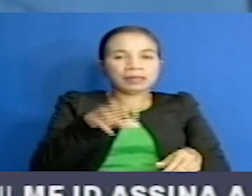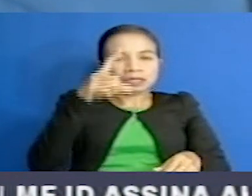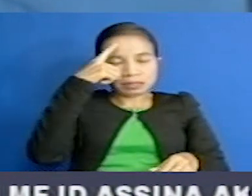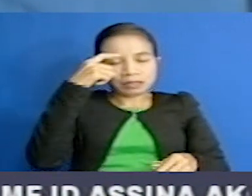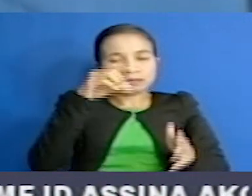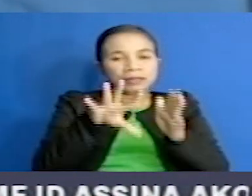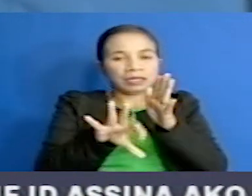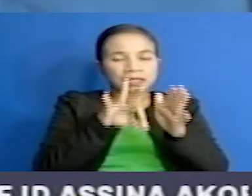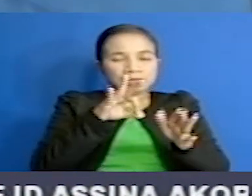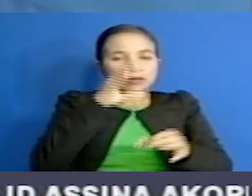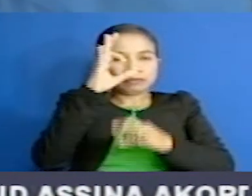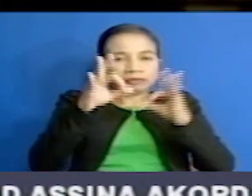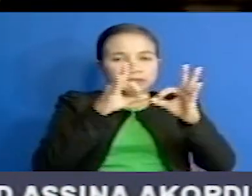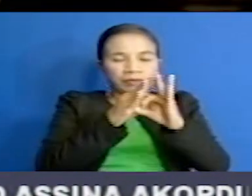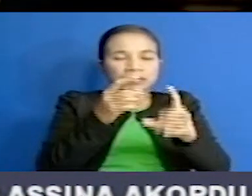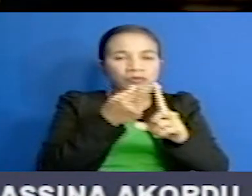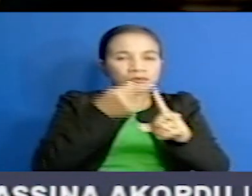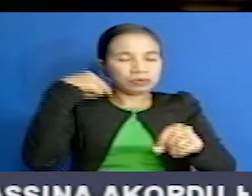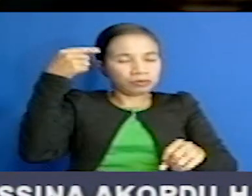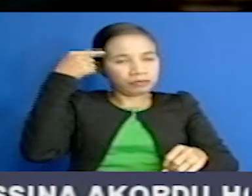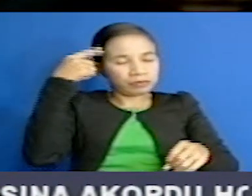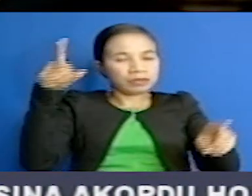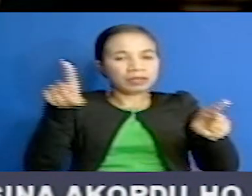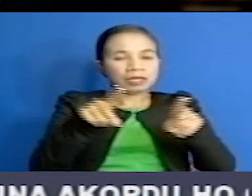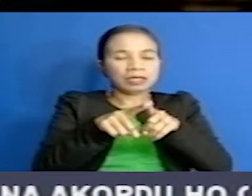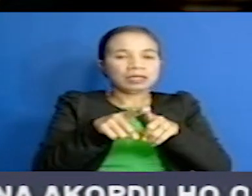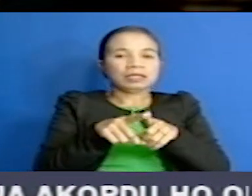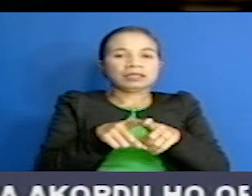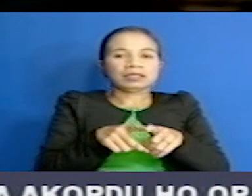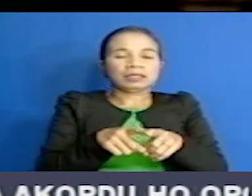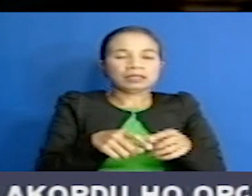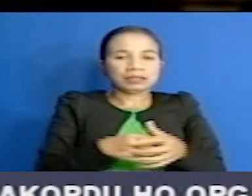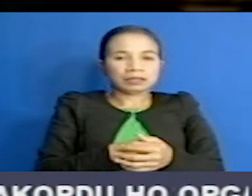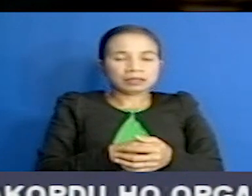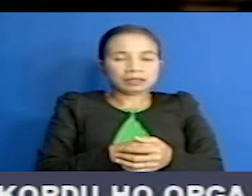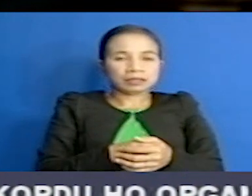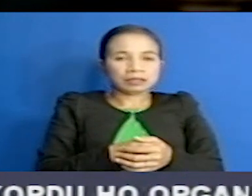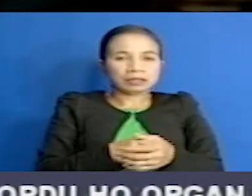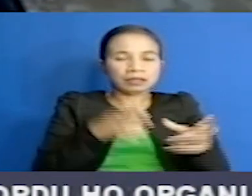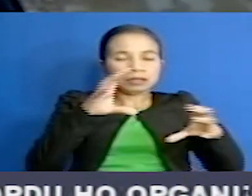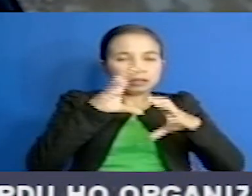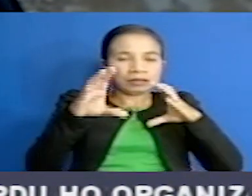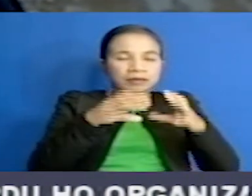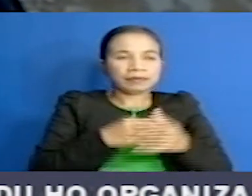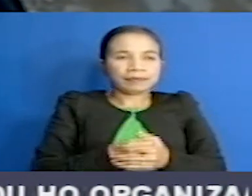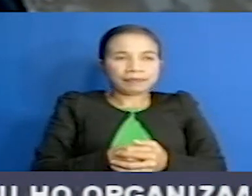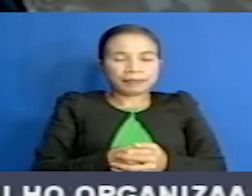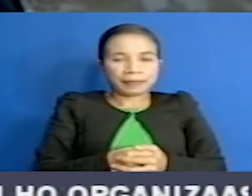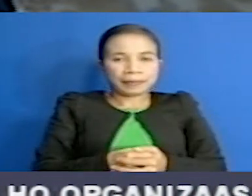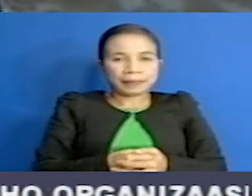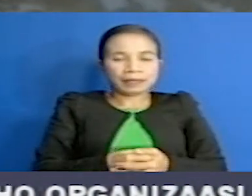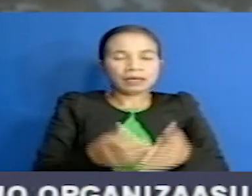uma firma se governo, sai operador telecomunicação móvel. Vai ter você outro, não apreciação